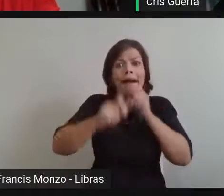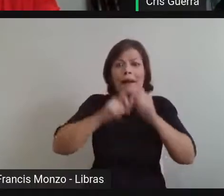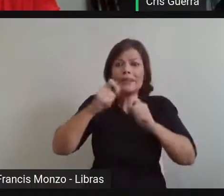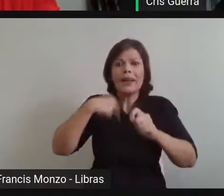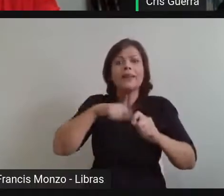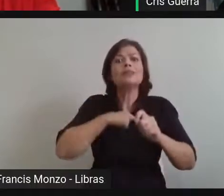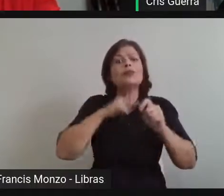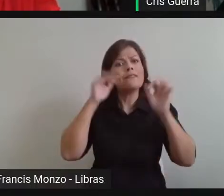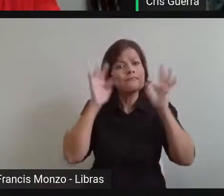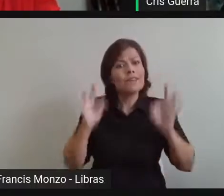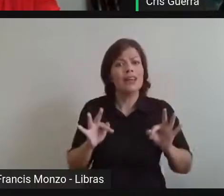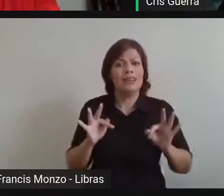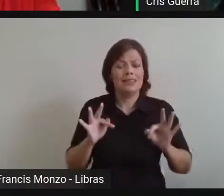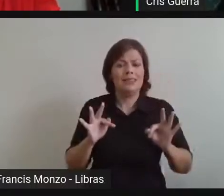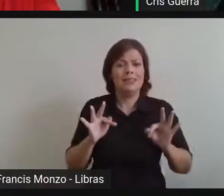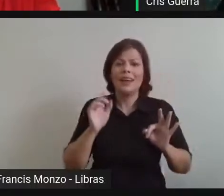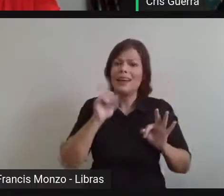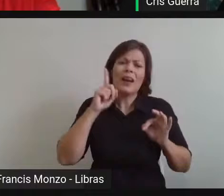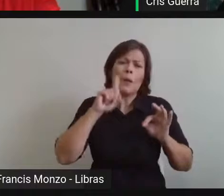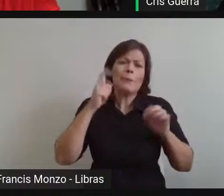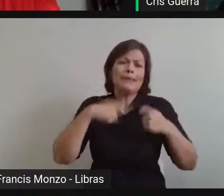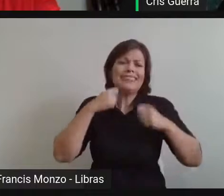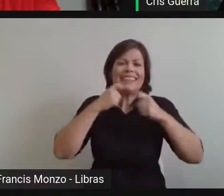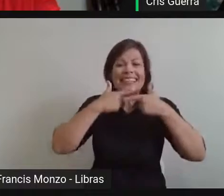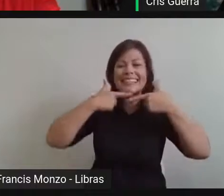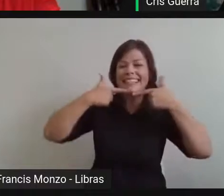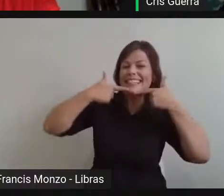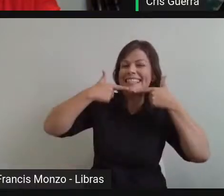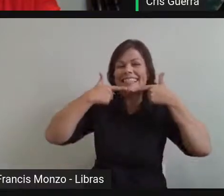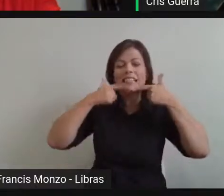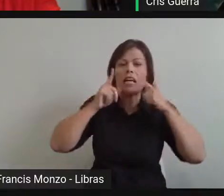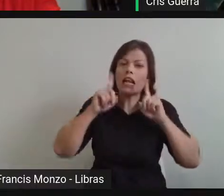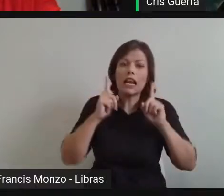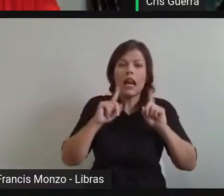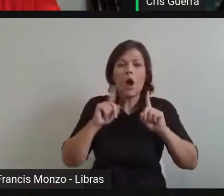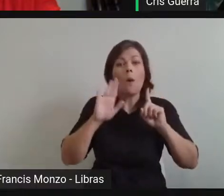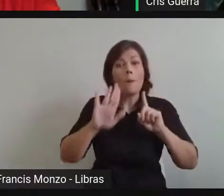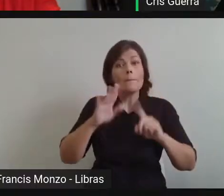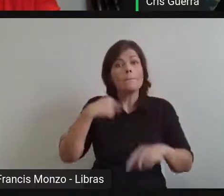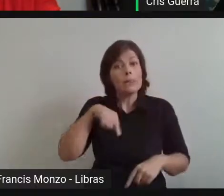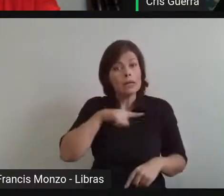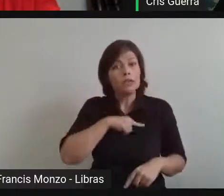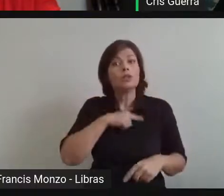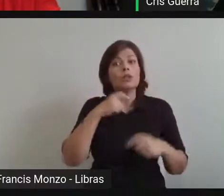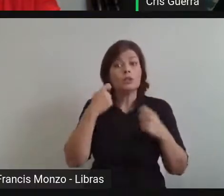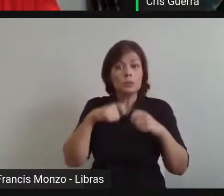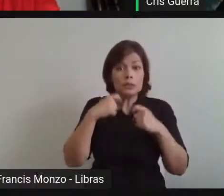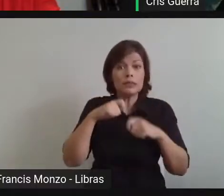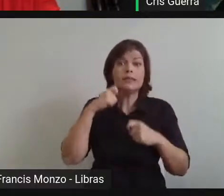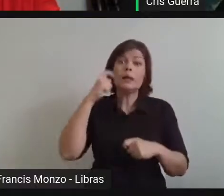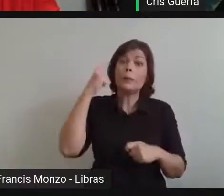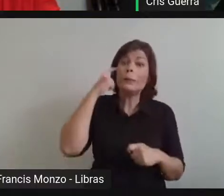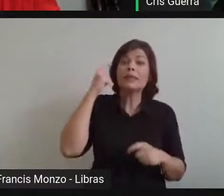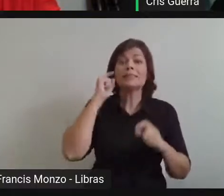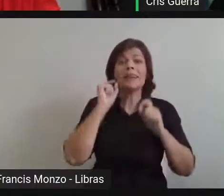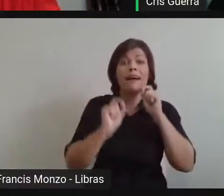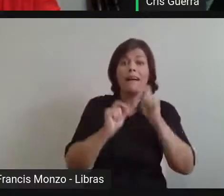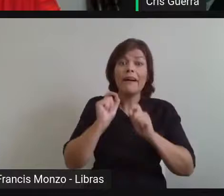que é isso nesse momento, né? Como que a gente pode viver bem? Tem um gato aqui passando na frente da tela, daqui a pouco